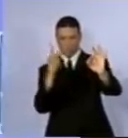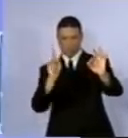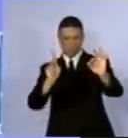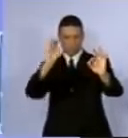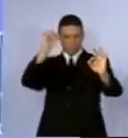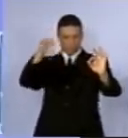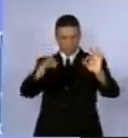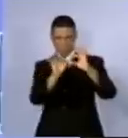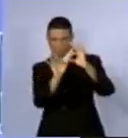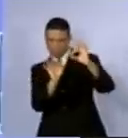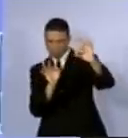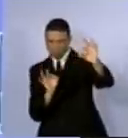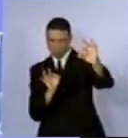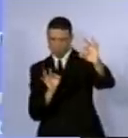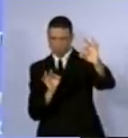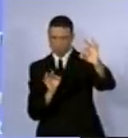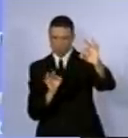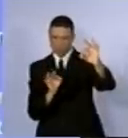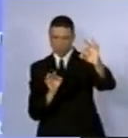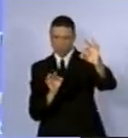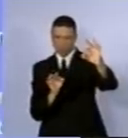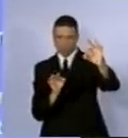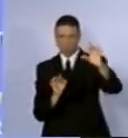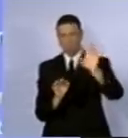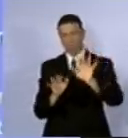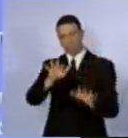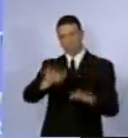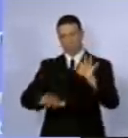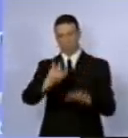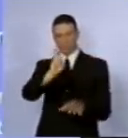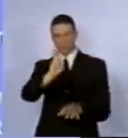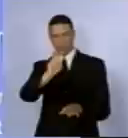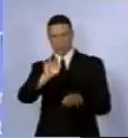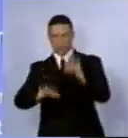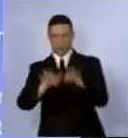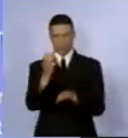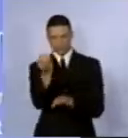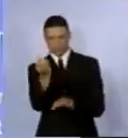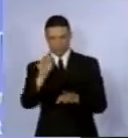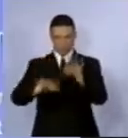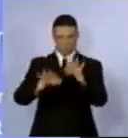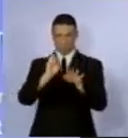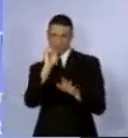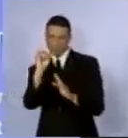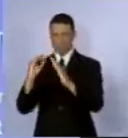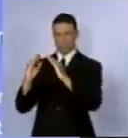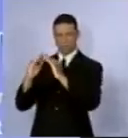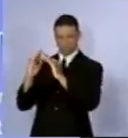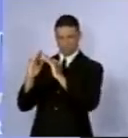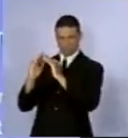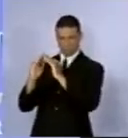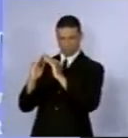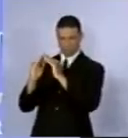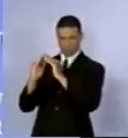o risco relativo aqui, seria de 5 a 6, significa que se nós moramos a partir